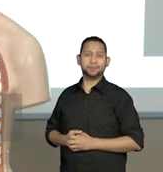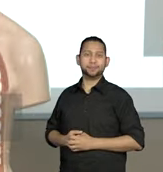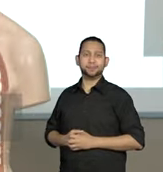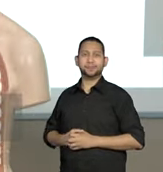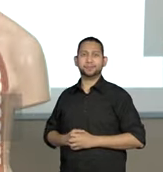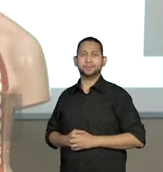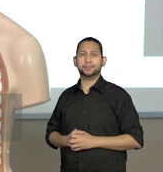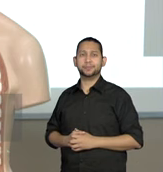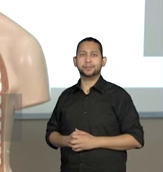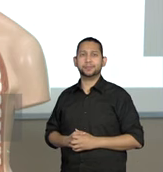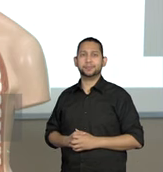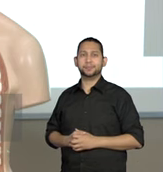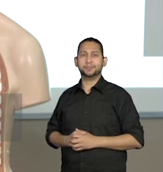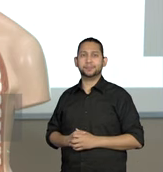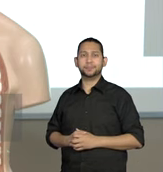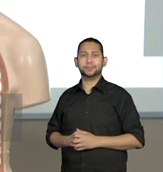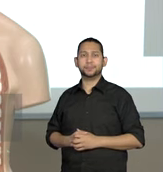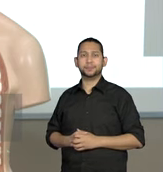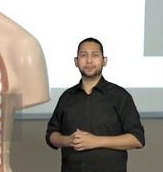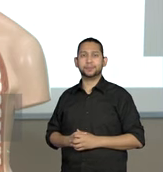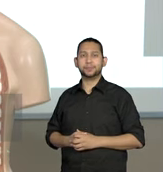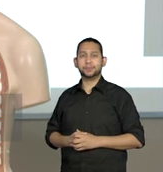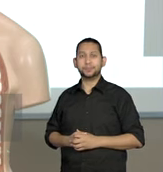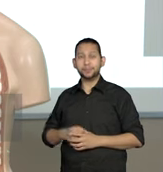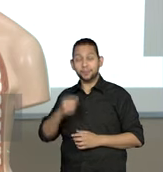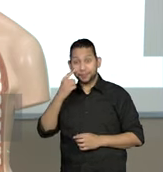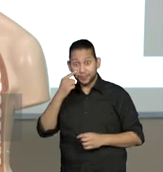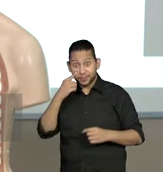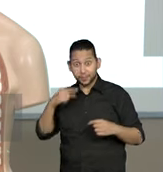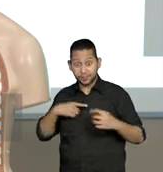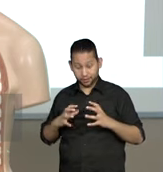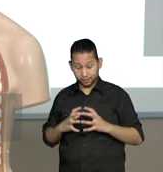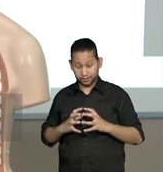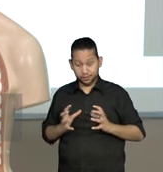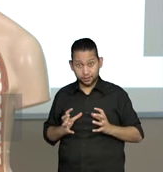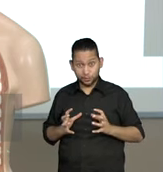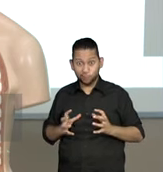tem também ligamentos para poder